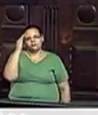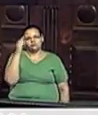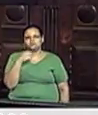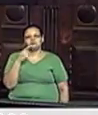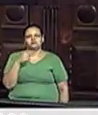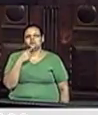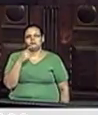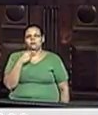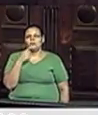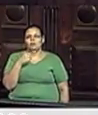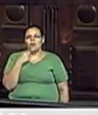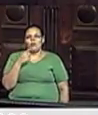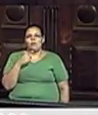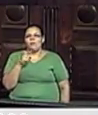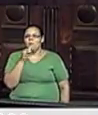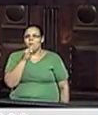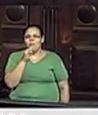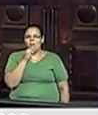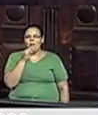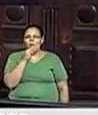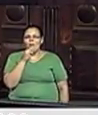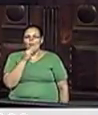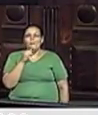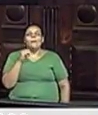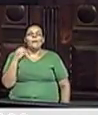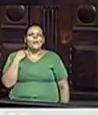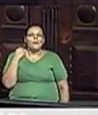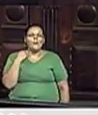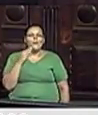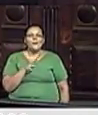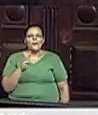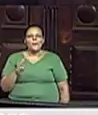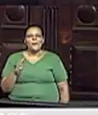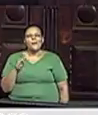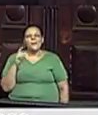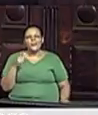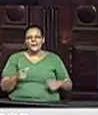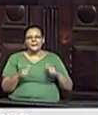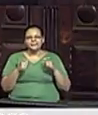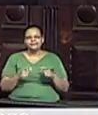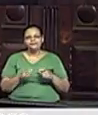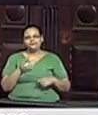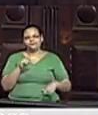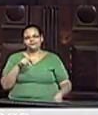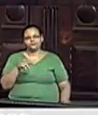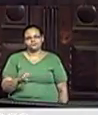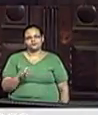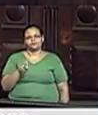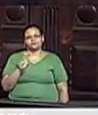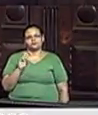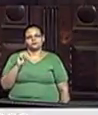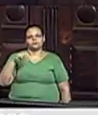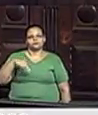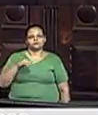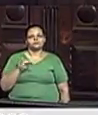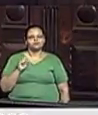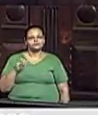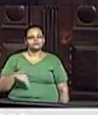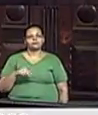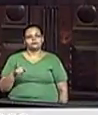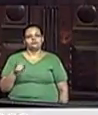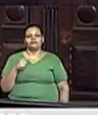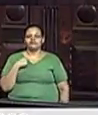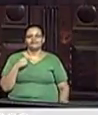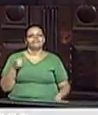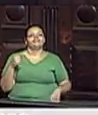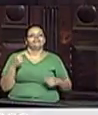não consegue mapear. Por exemplo, a agência do Banco do Brasil na Conde do Bonfim, em frente ao chamado Alzirão. Uma grande agência, com